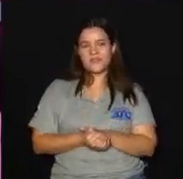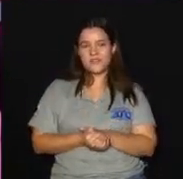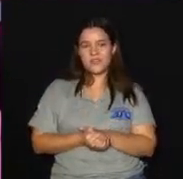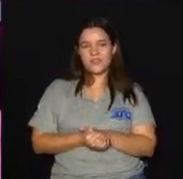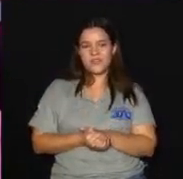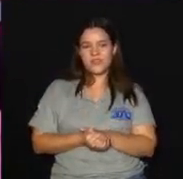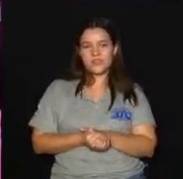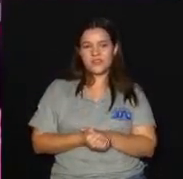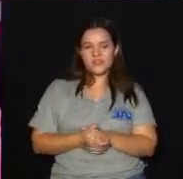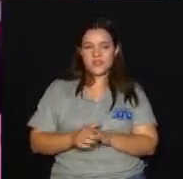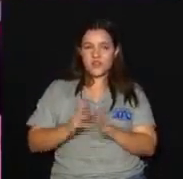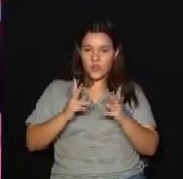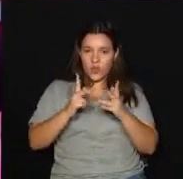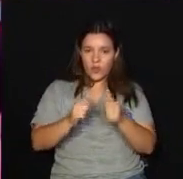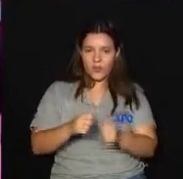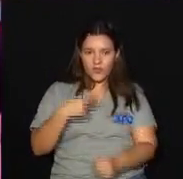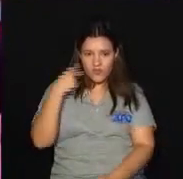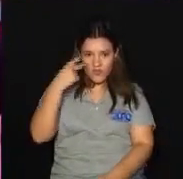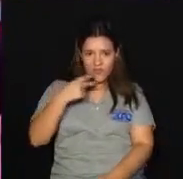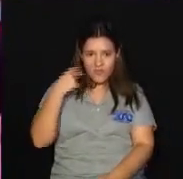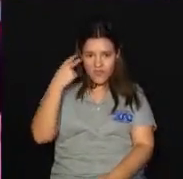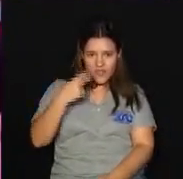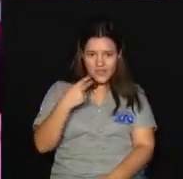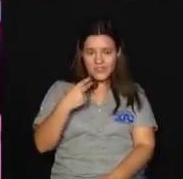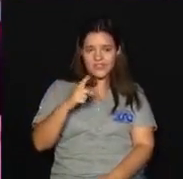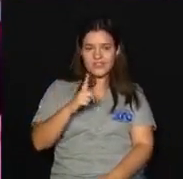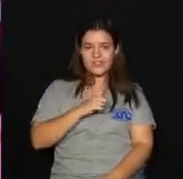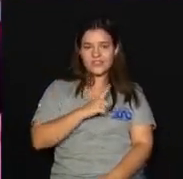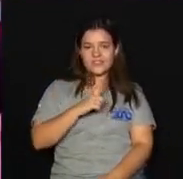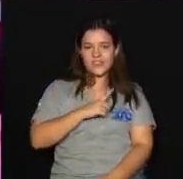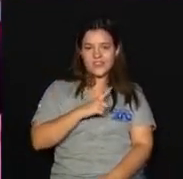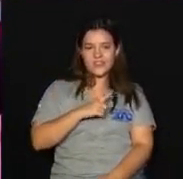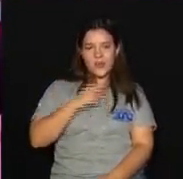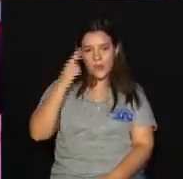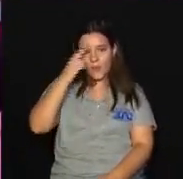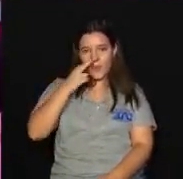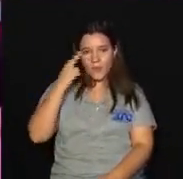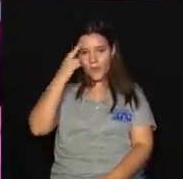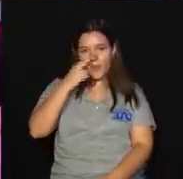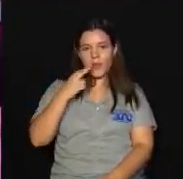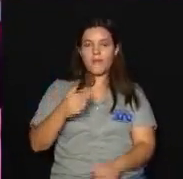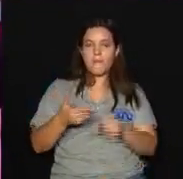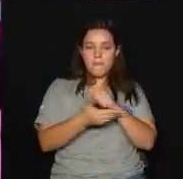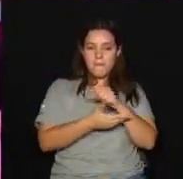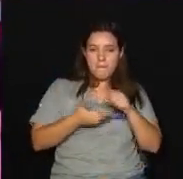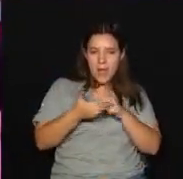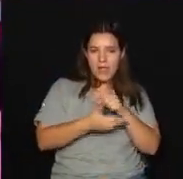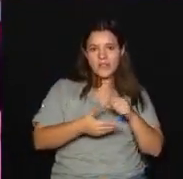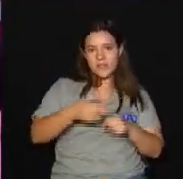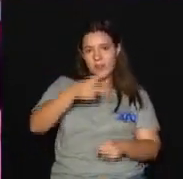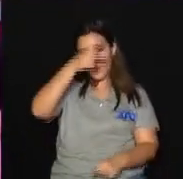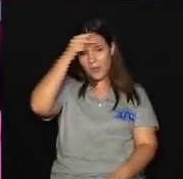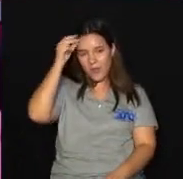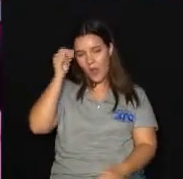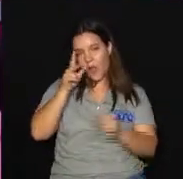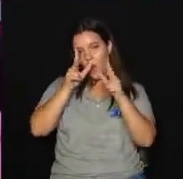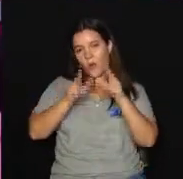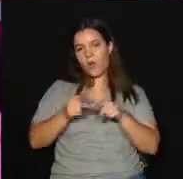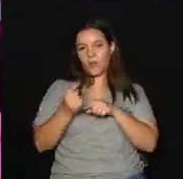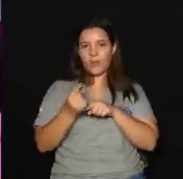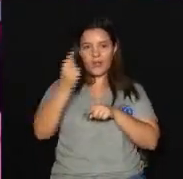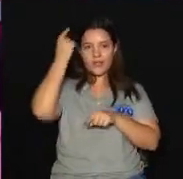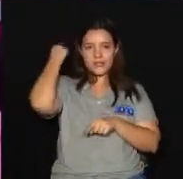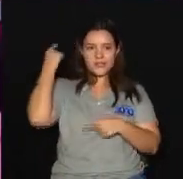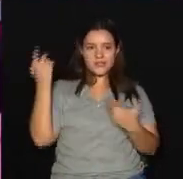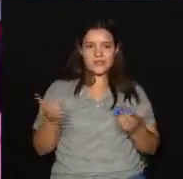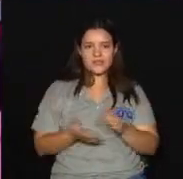Todos esses que hoje estariam com o Zimbaldi eram da base do prefeito na gestão anterior. Quer